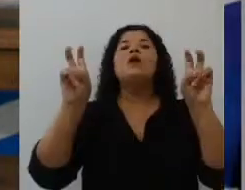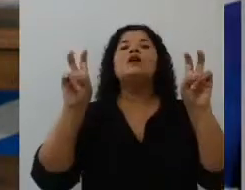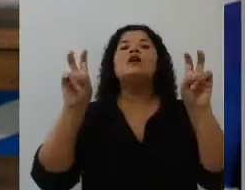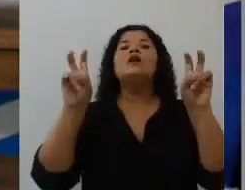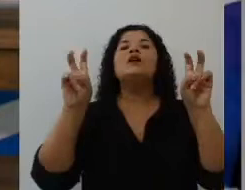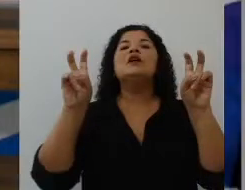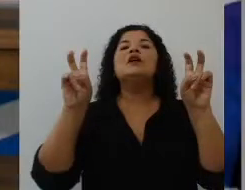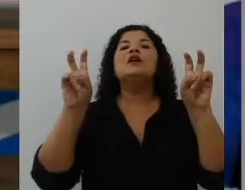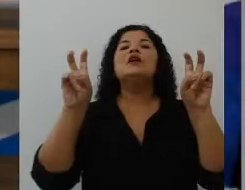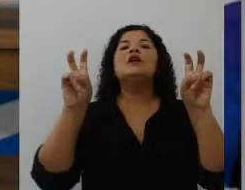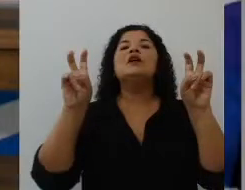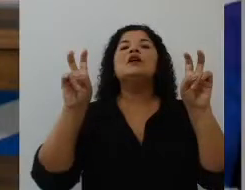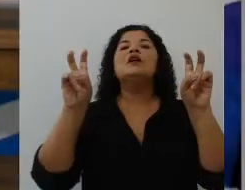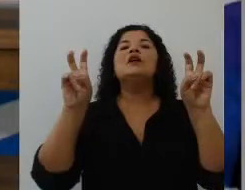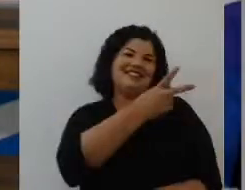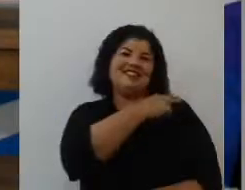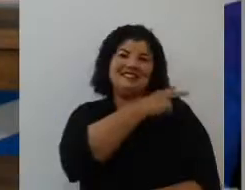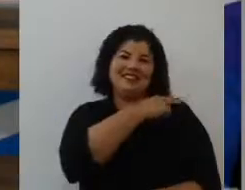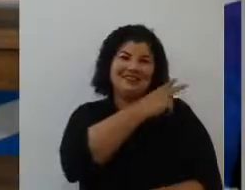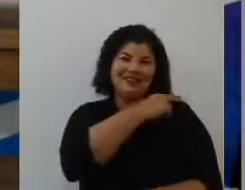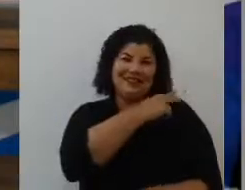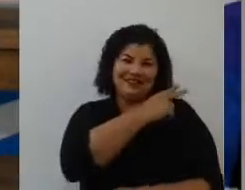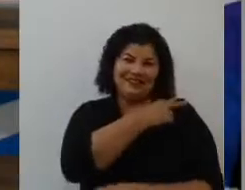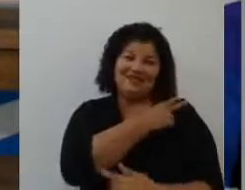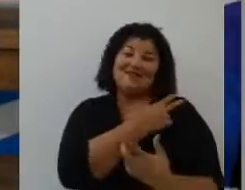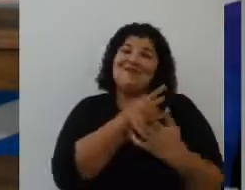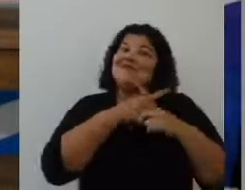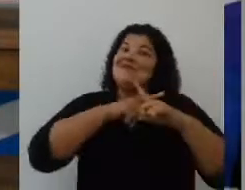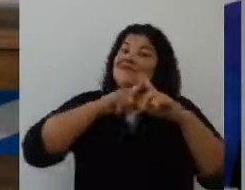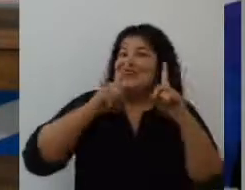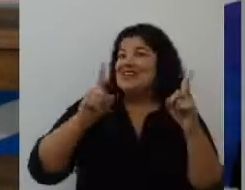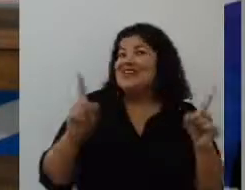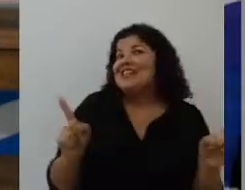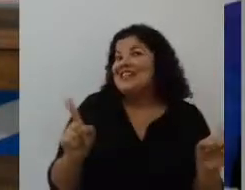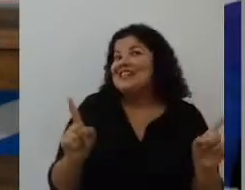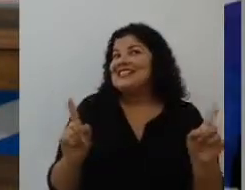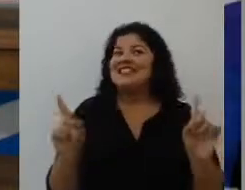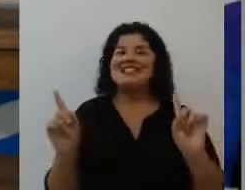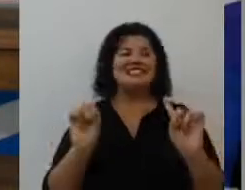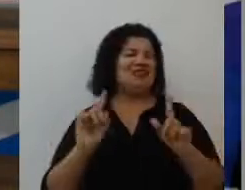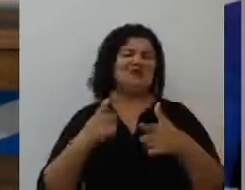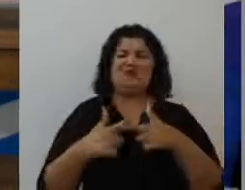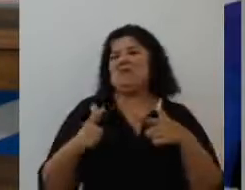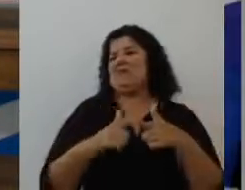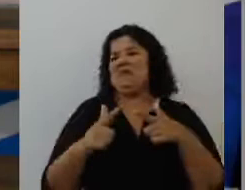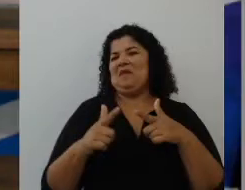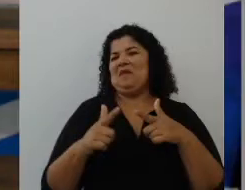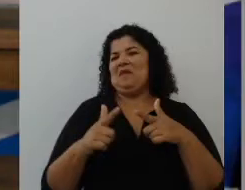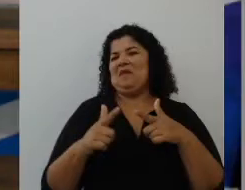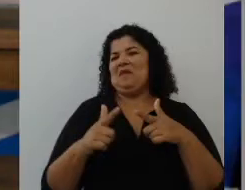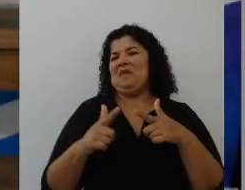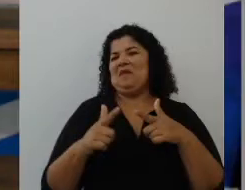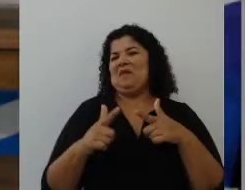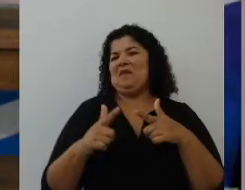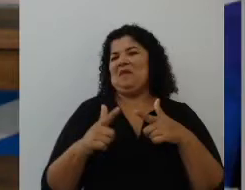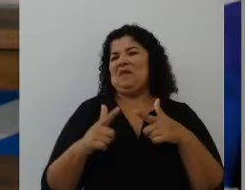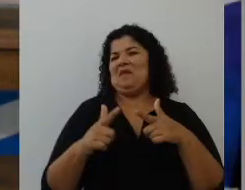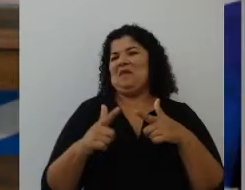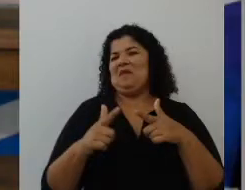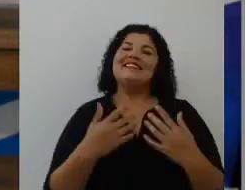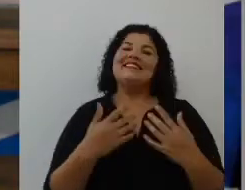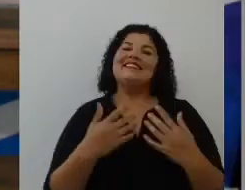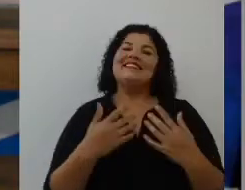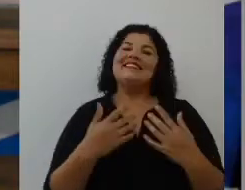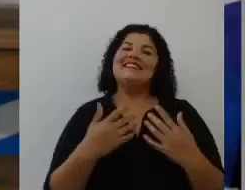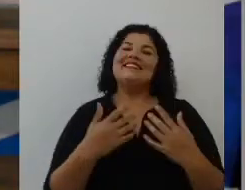hoje, assunto do segundo ano do ensino médio, porém, isso não é problema, a gente sabe, né? A gente